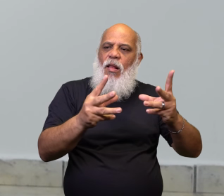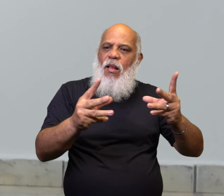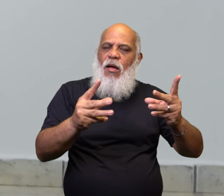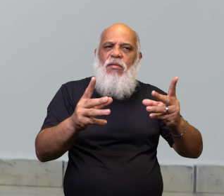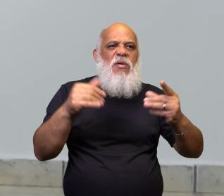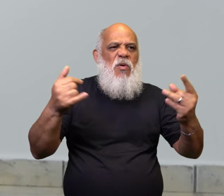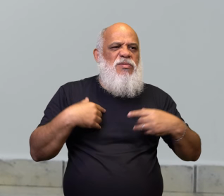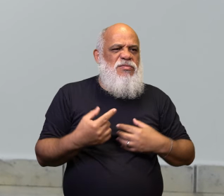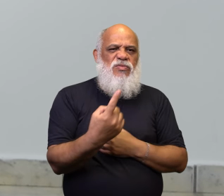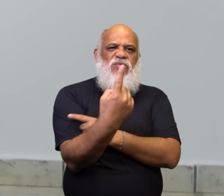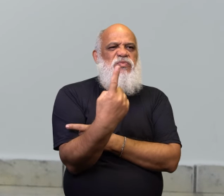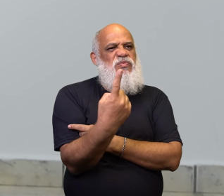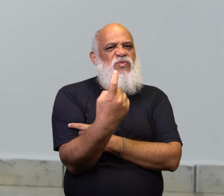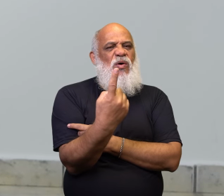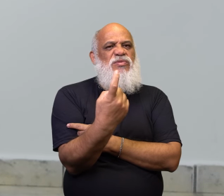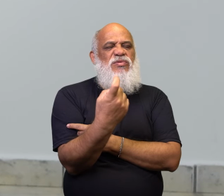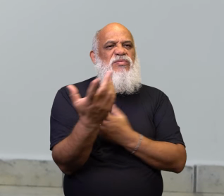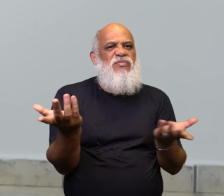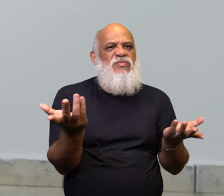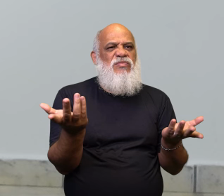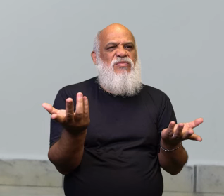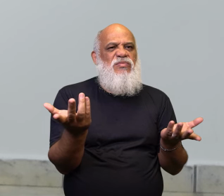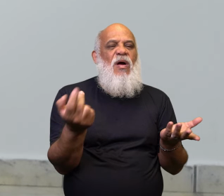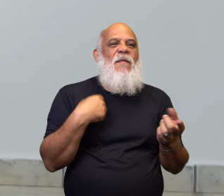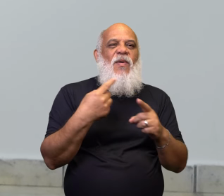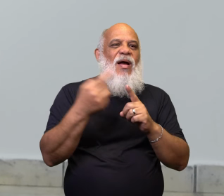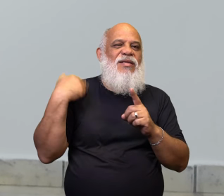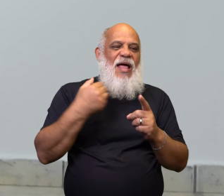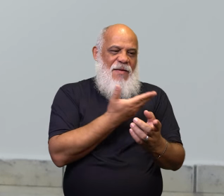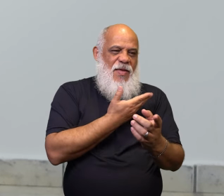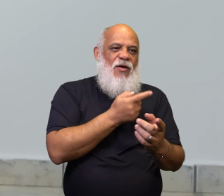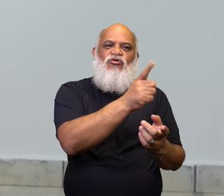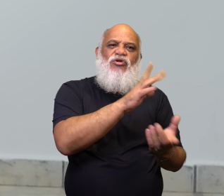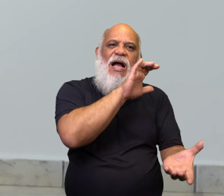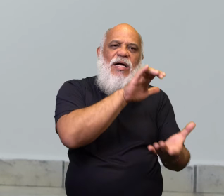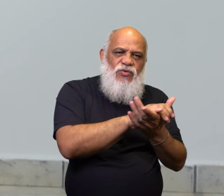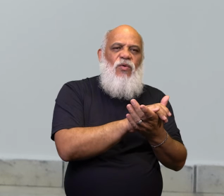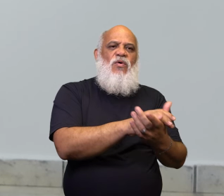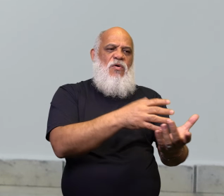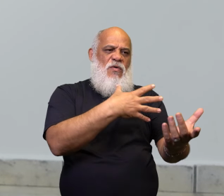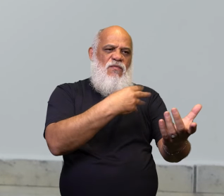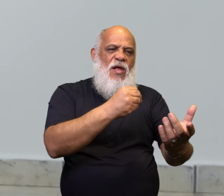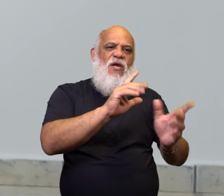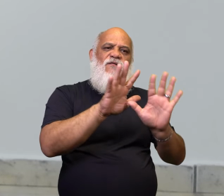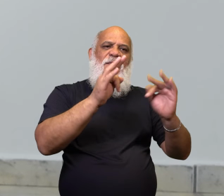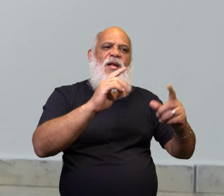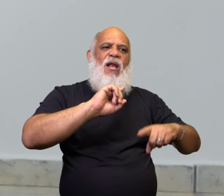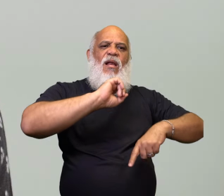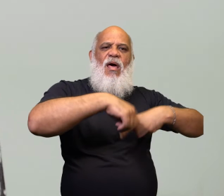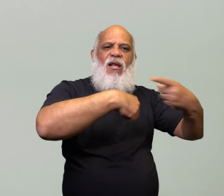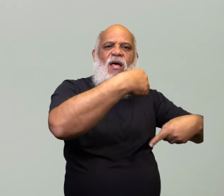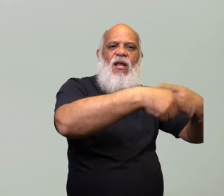repente, alguns amigos que eu tomasse eu fiz. Eles casaram, tiveram famílias, que até hoje tem essa